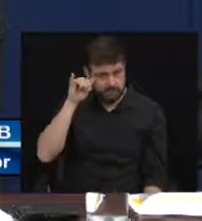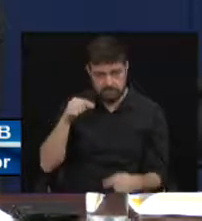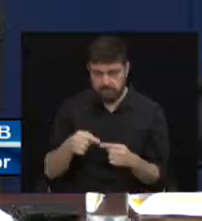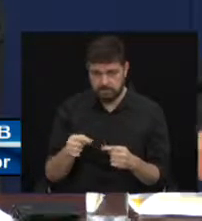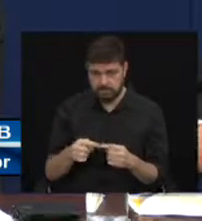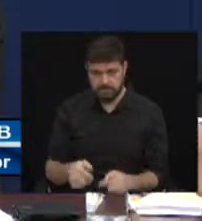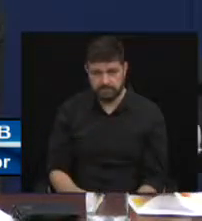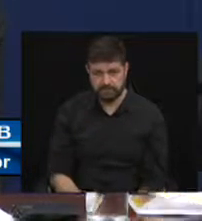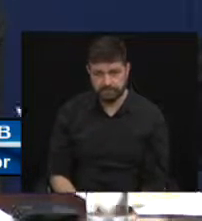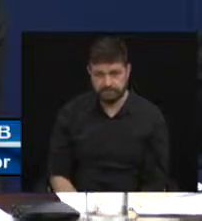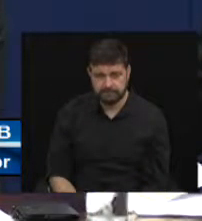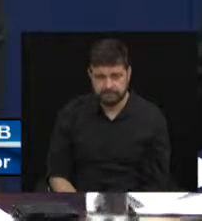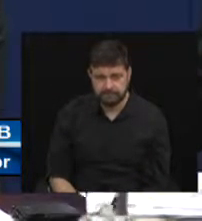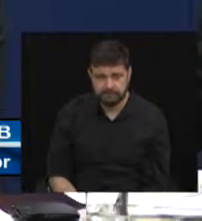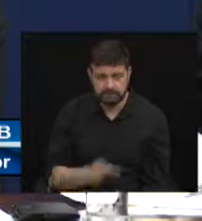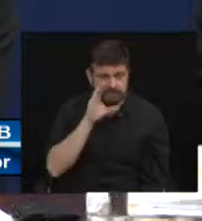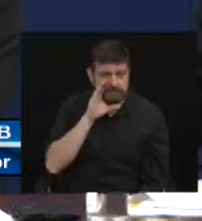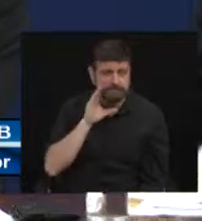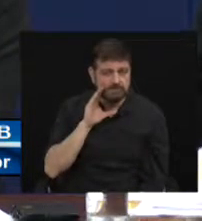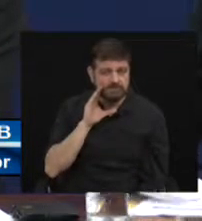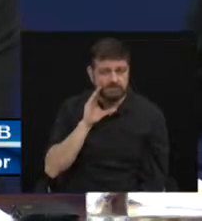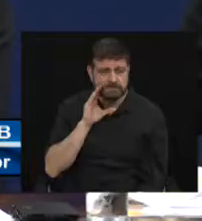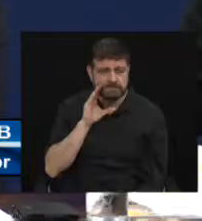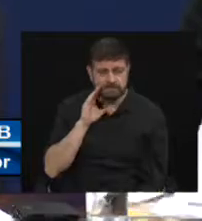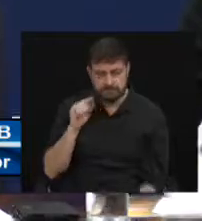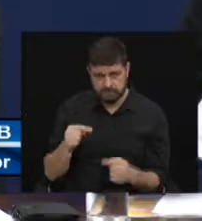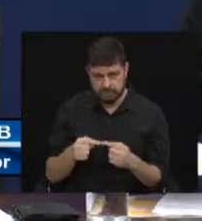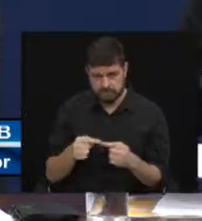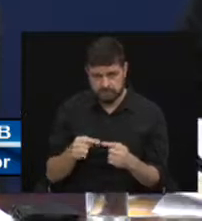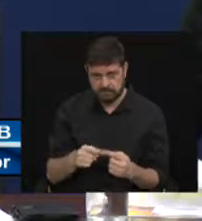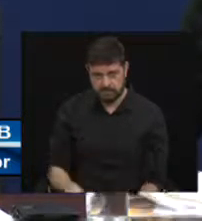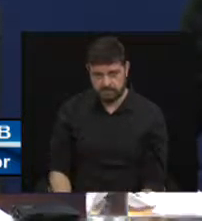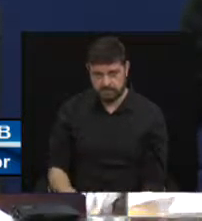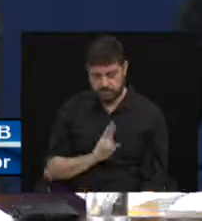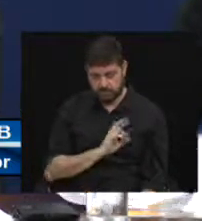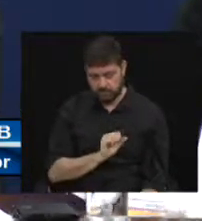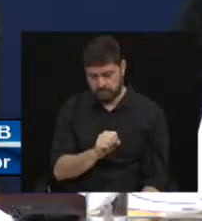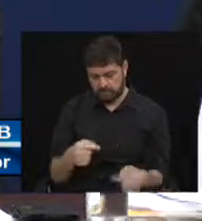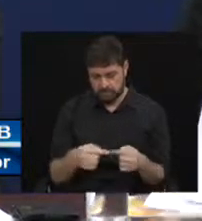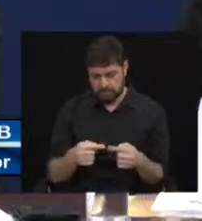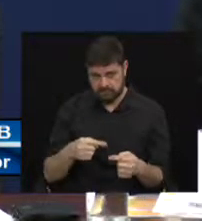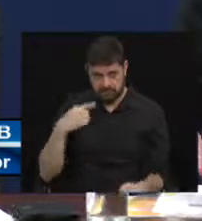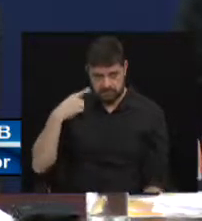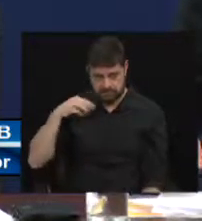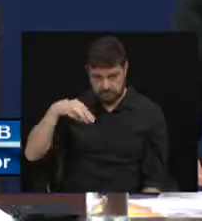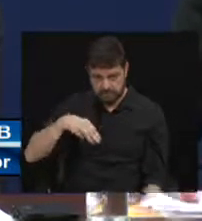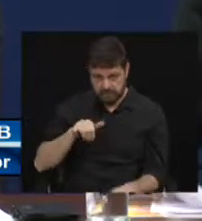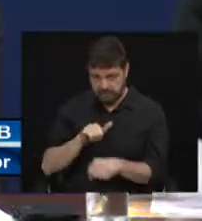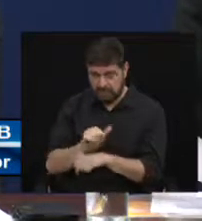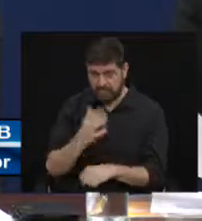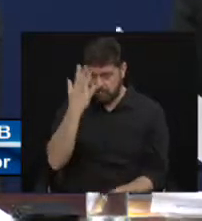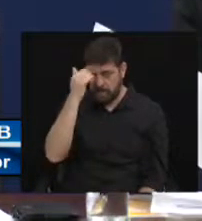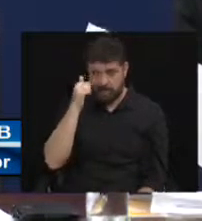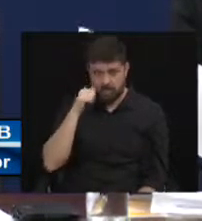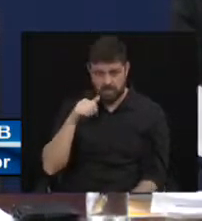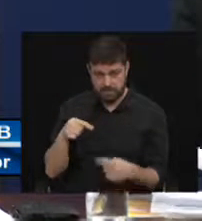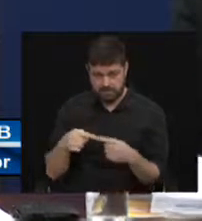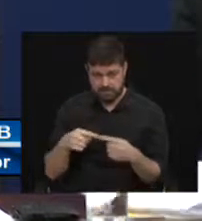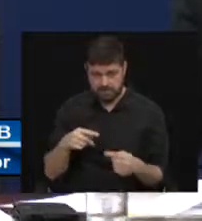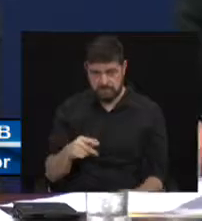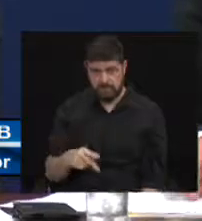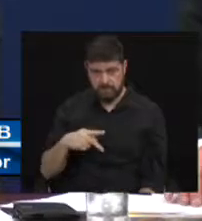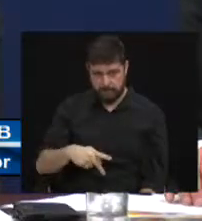Luiz, sim. Cid Ferreira, sim. Sidão Santos, sim. Edson Ribeiro, sim. Gilberto Vermelho,